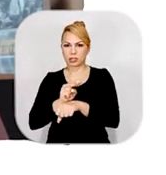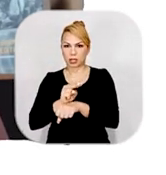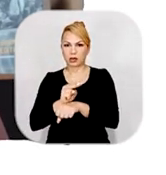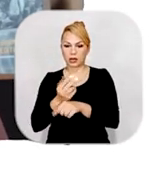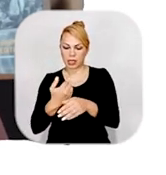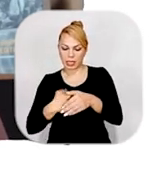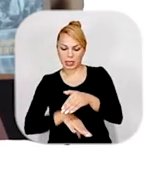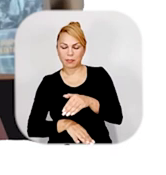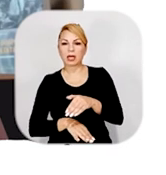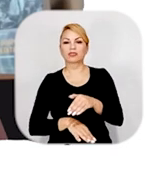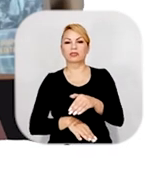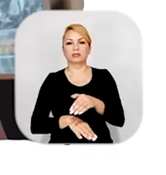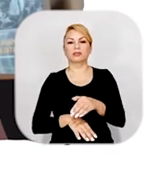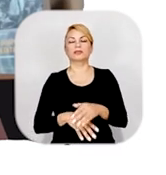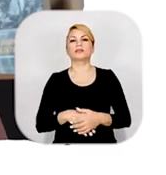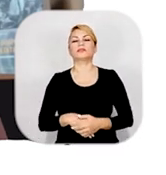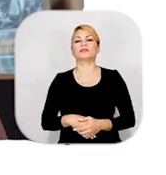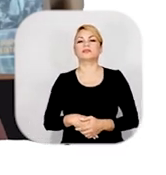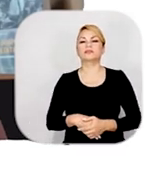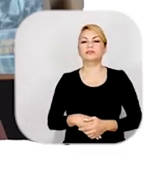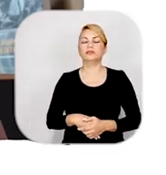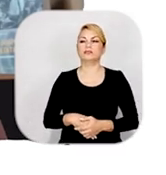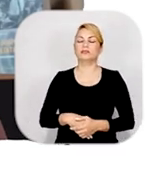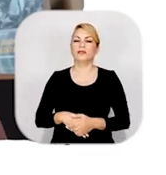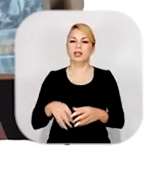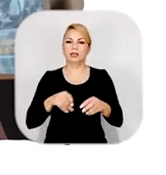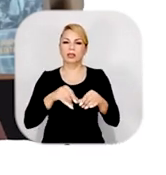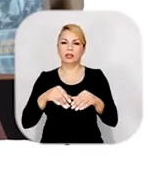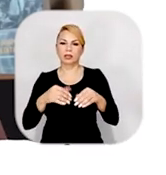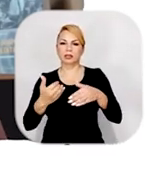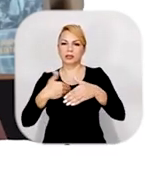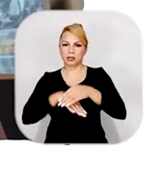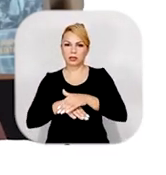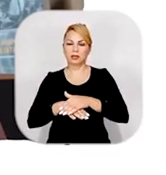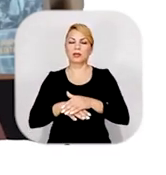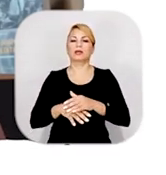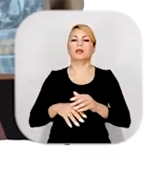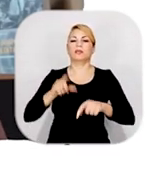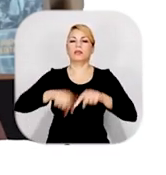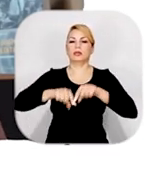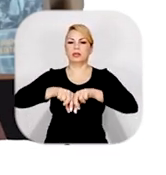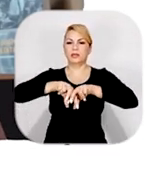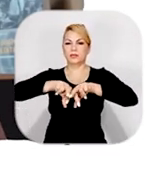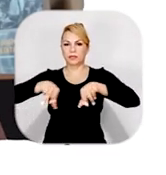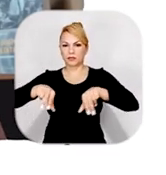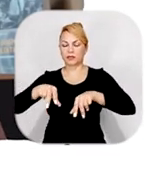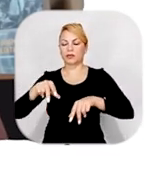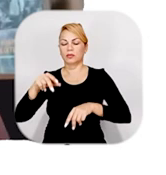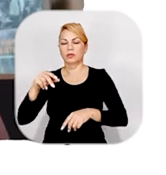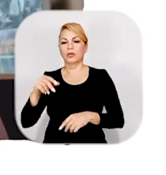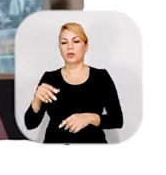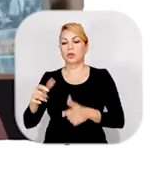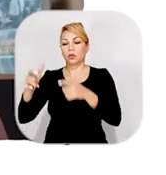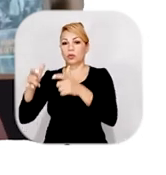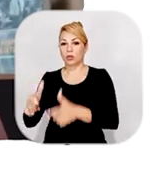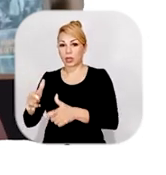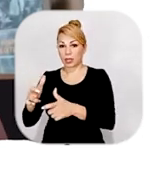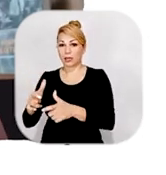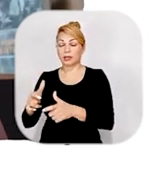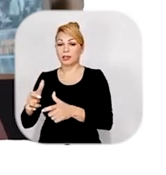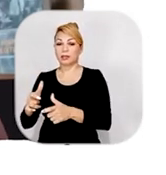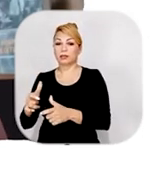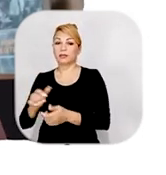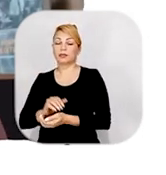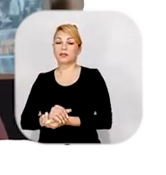mesmo. E esse local ficou na zona de ocupação da Inglaterra, né? Depois do final da guerra, ele foi levado